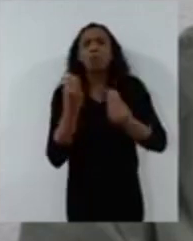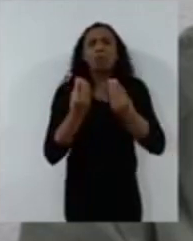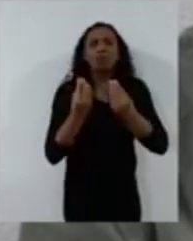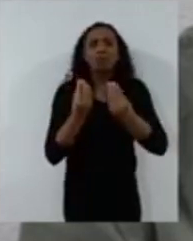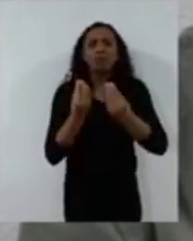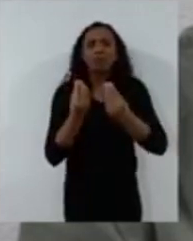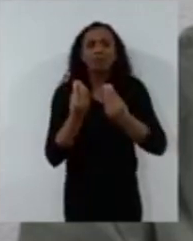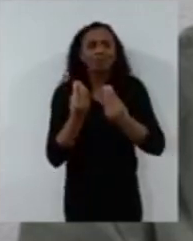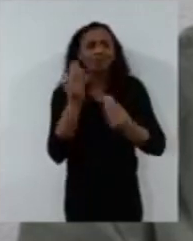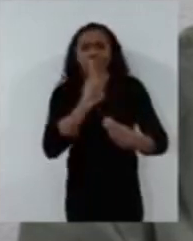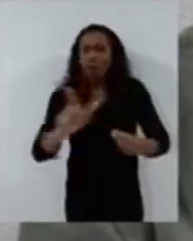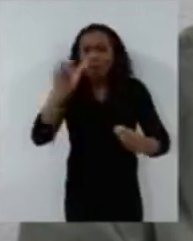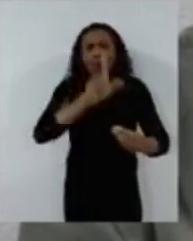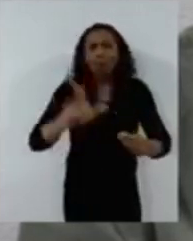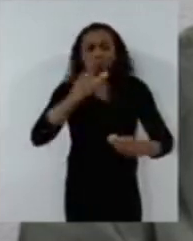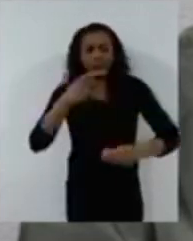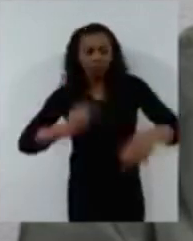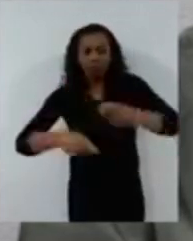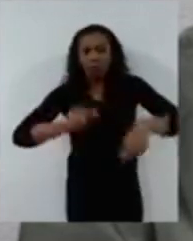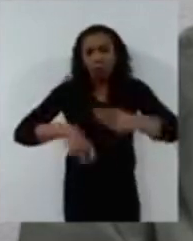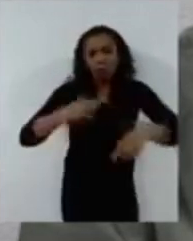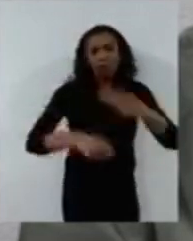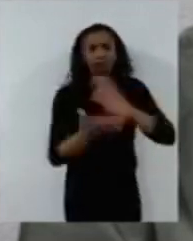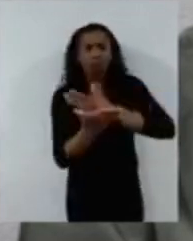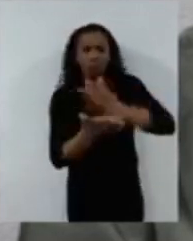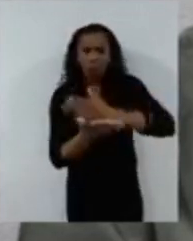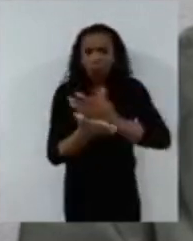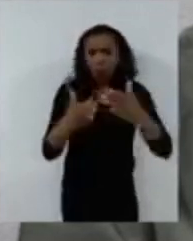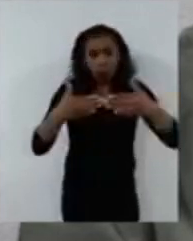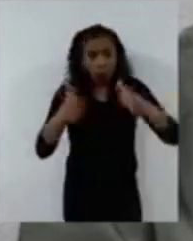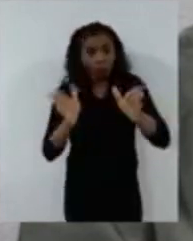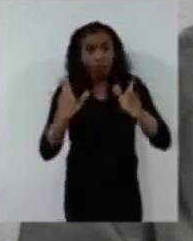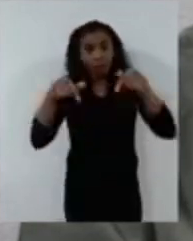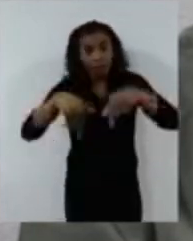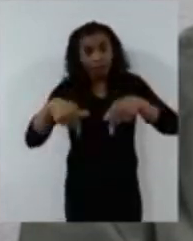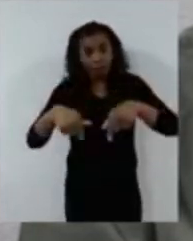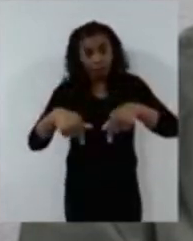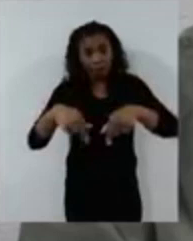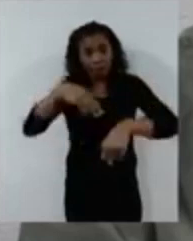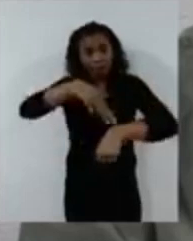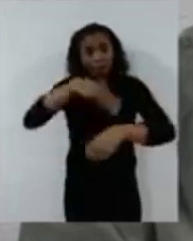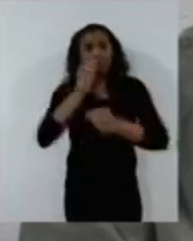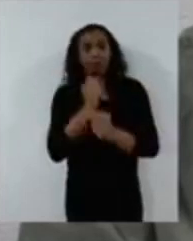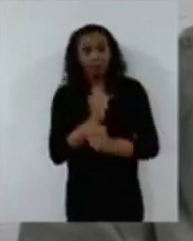de atividades comerciais em nosso município.